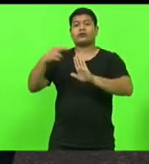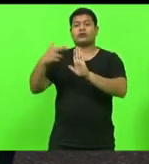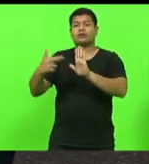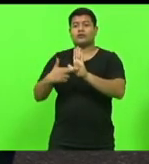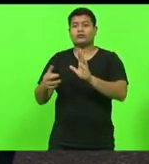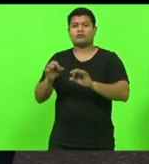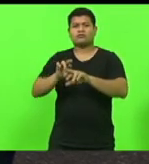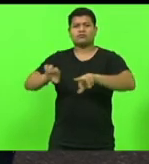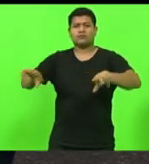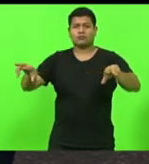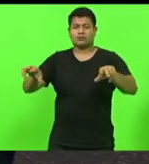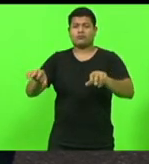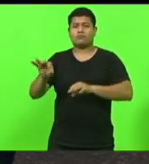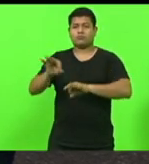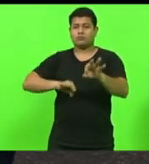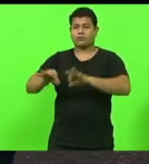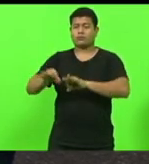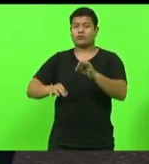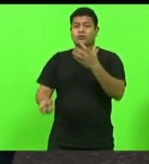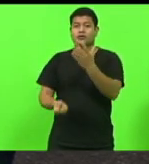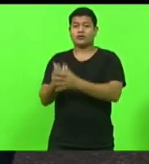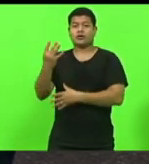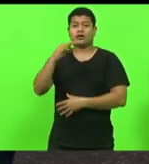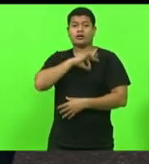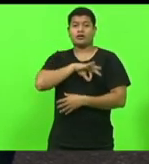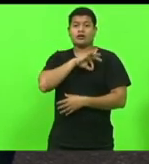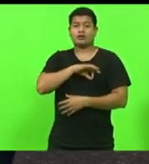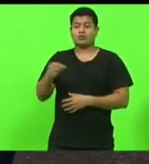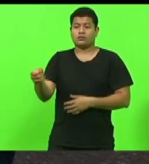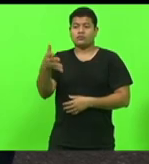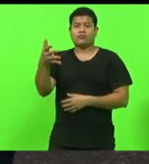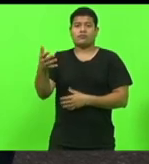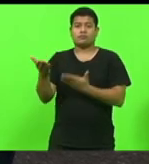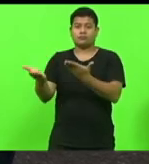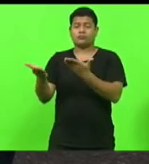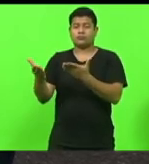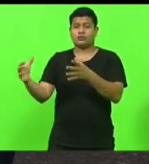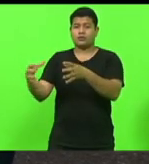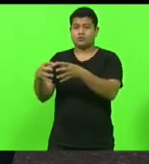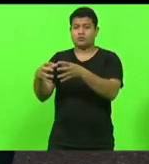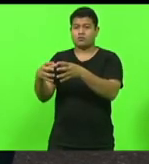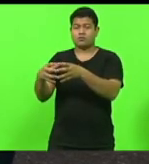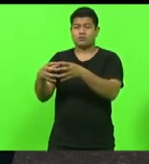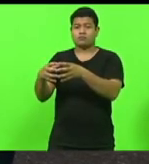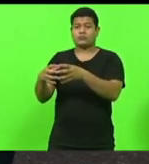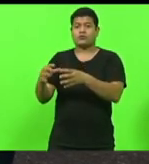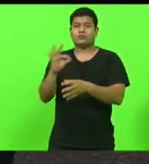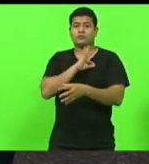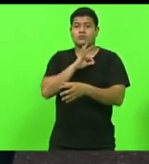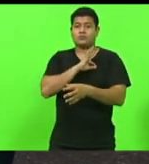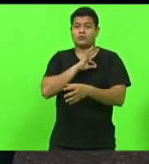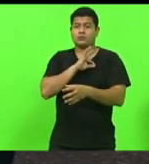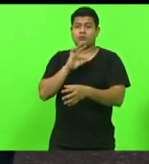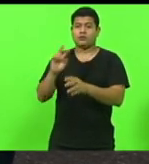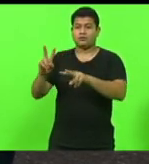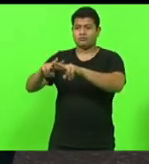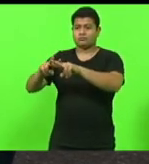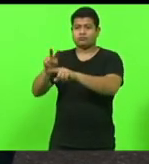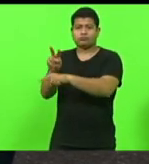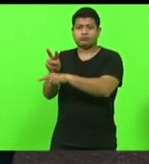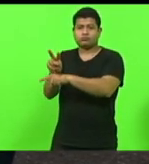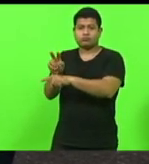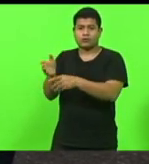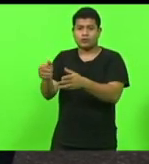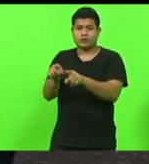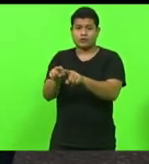que cria uma remuneração nova para essa categoria de policial penal, dá também uma